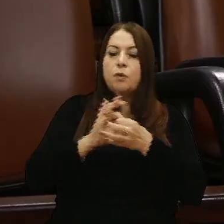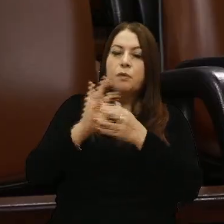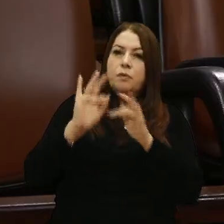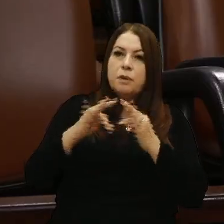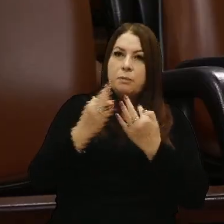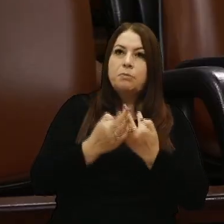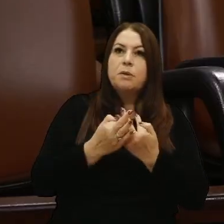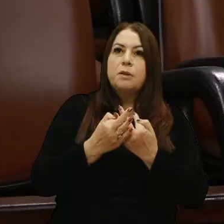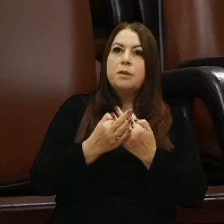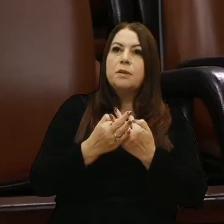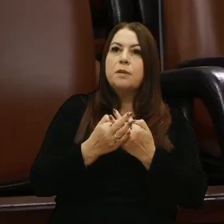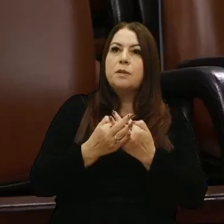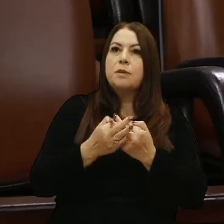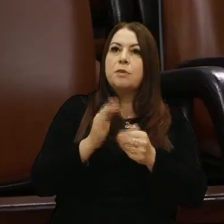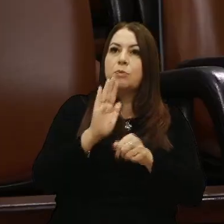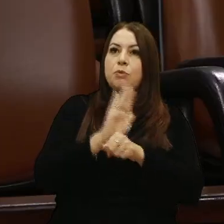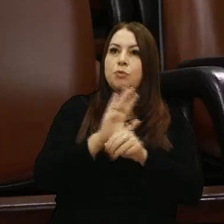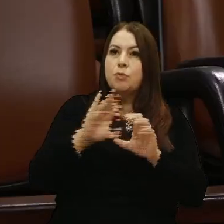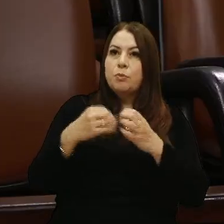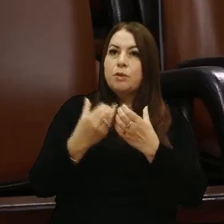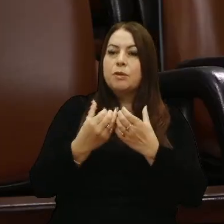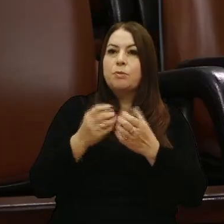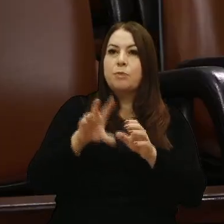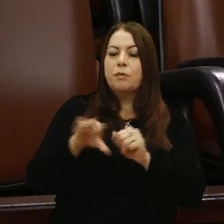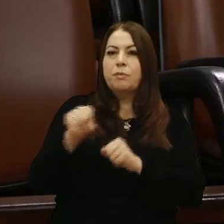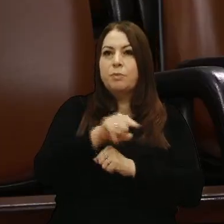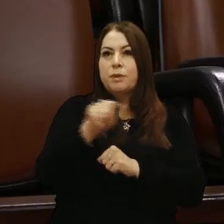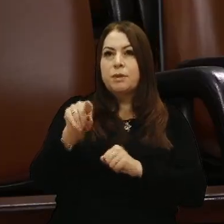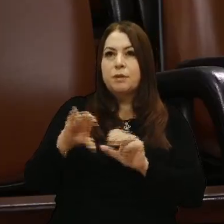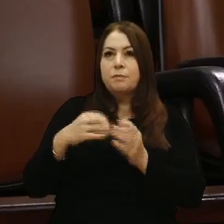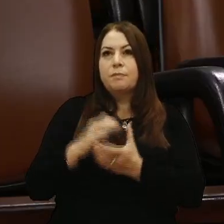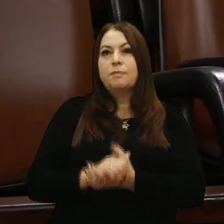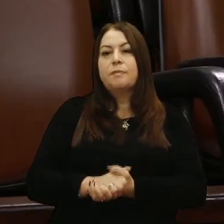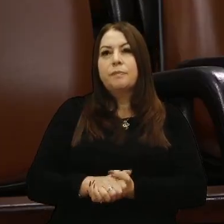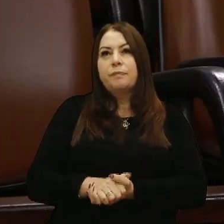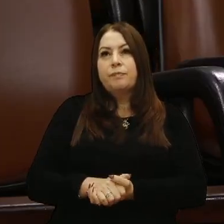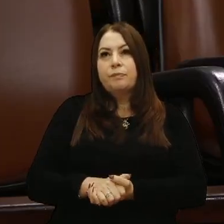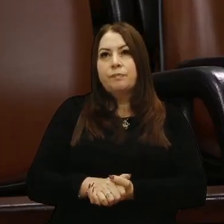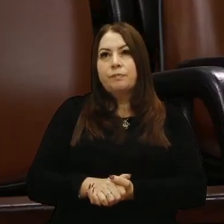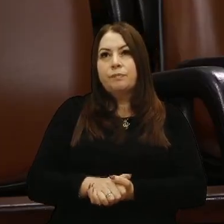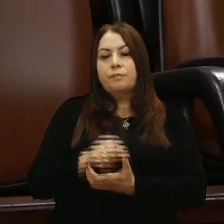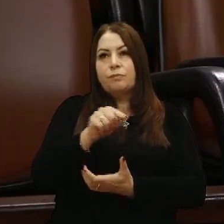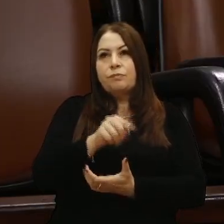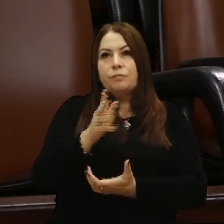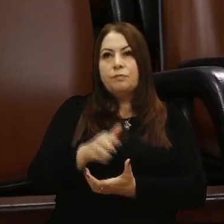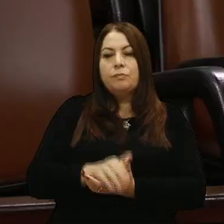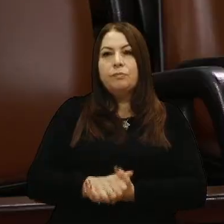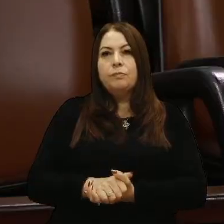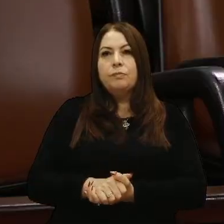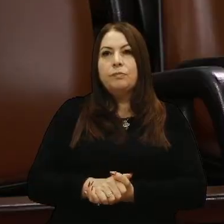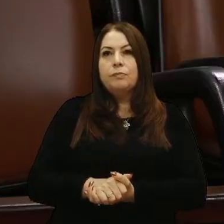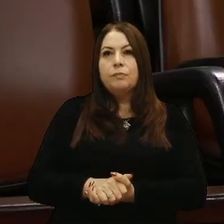familiar, e espírito comunidade para a formação da comunidade. Estão aqui hoje,